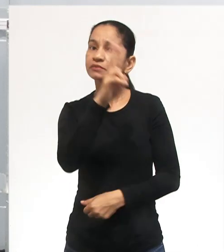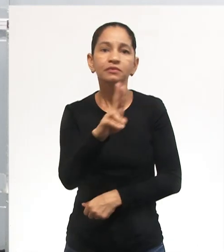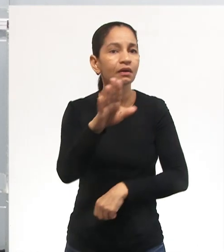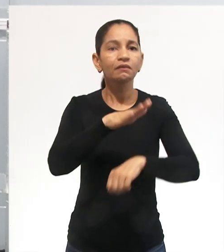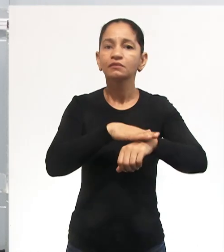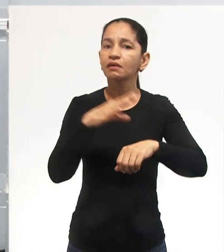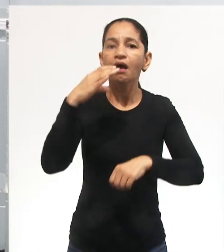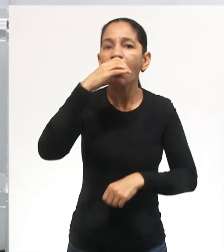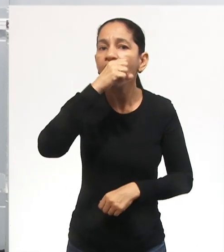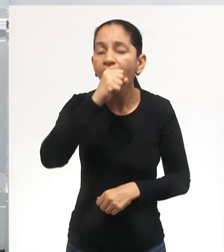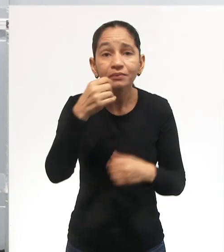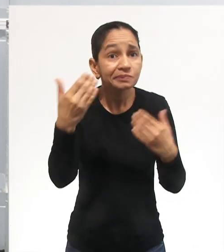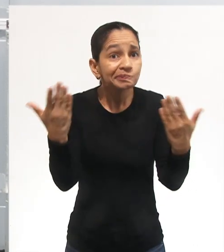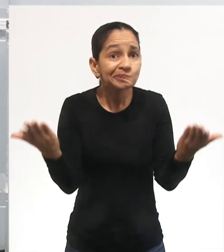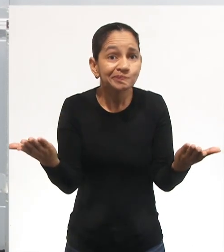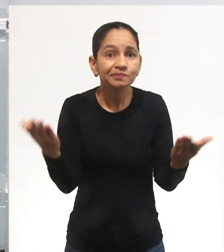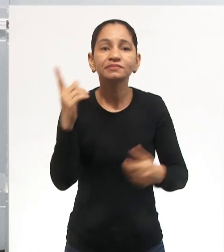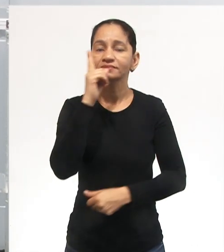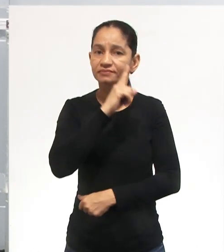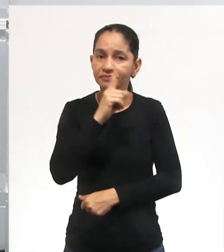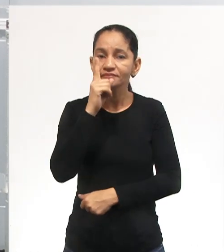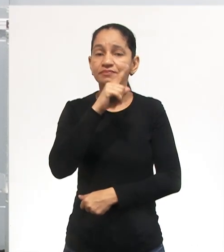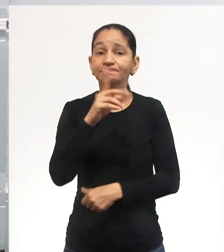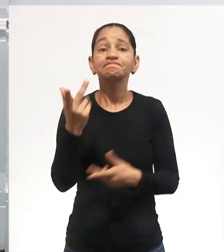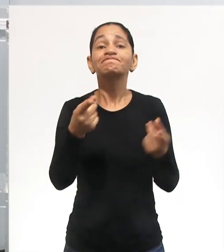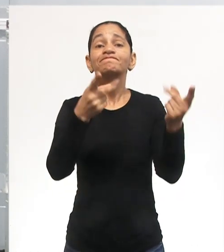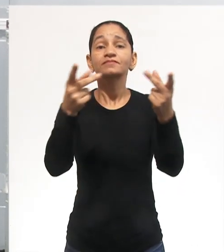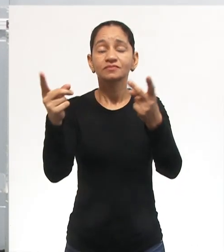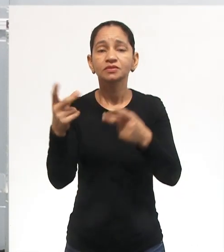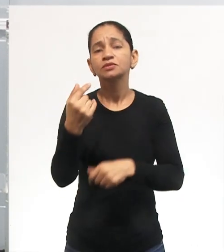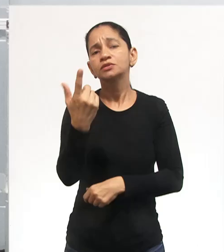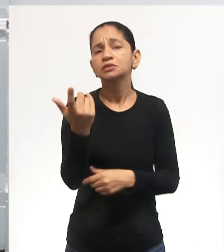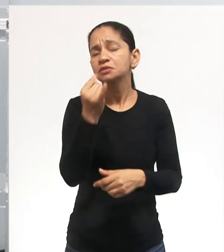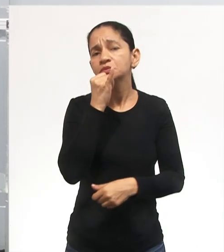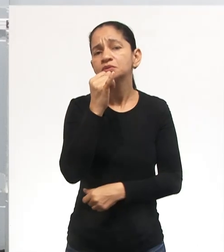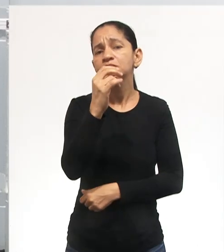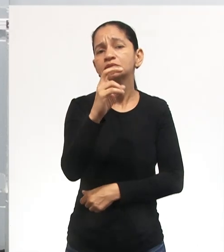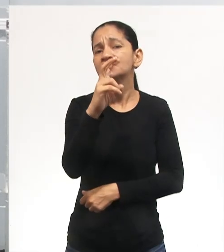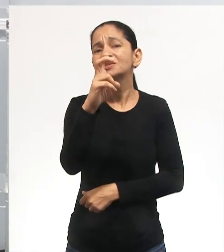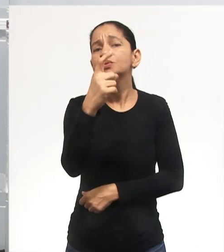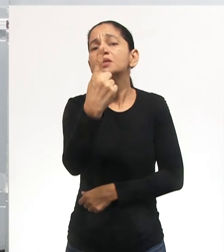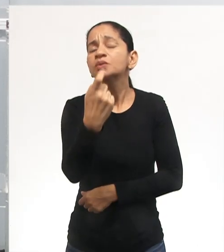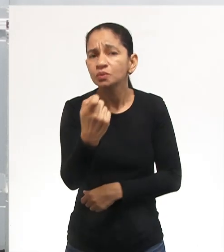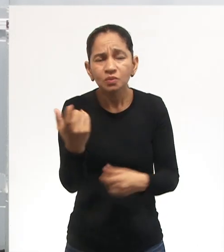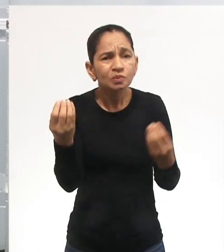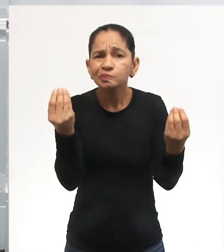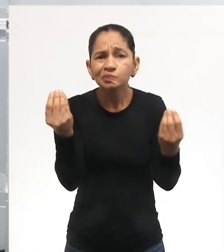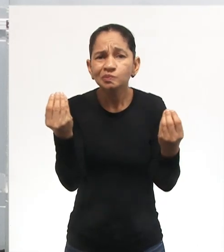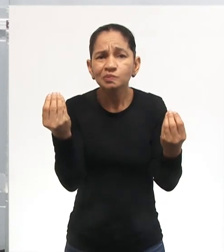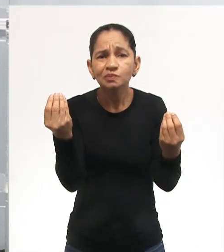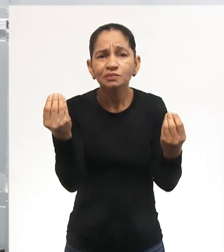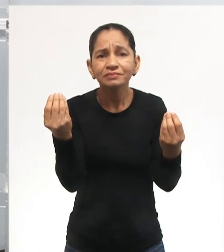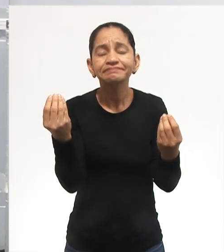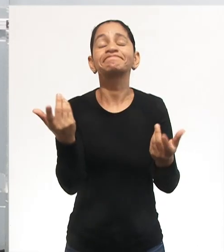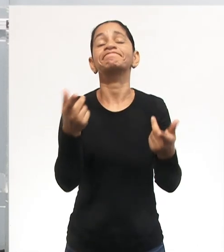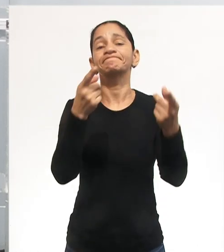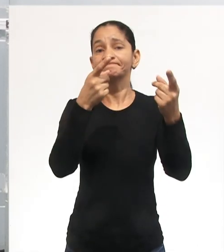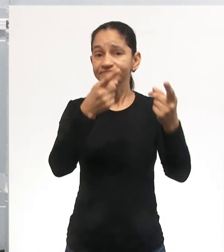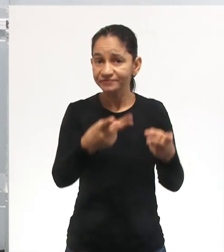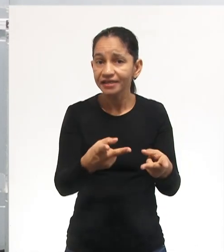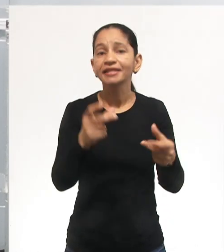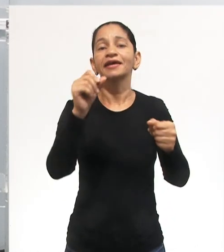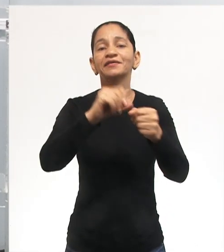esse tipo de organização, essa informação ali. E é vendido o par, por exemplo, 51, que não tem estoque. A venda é feita, tudo